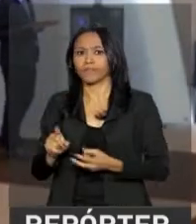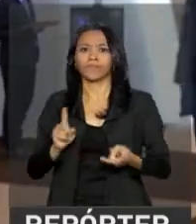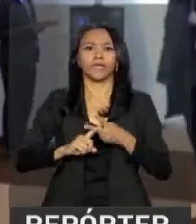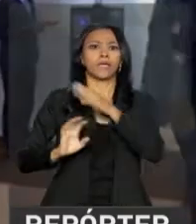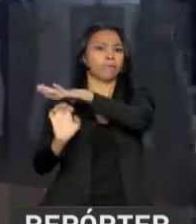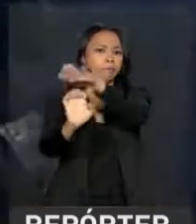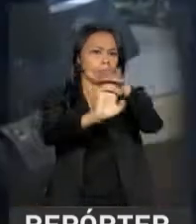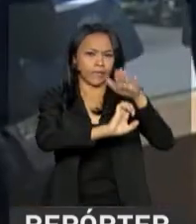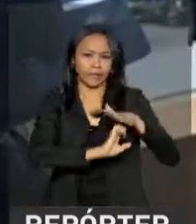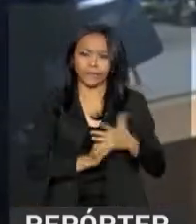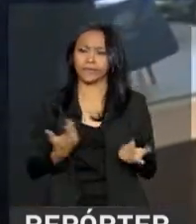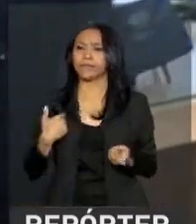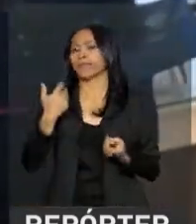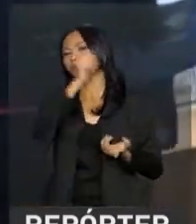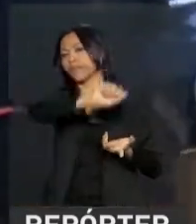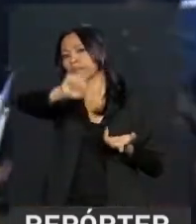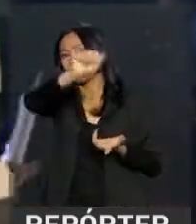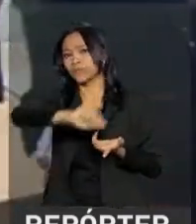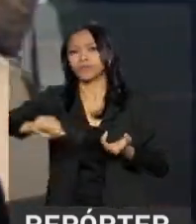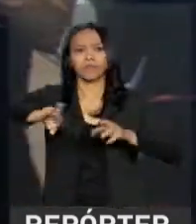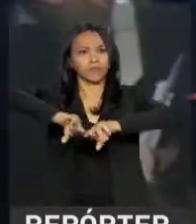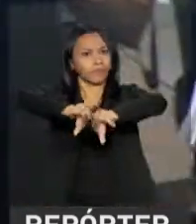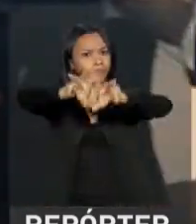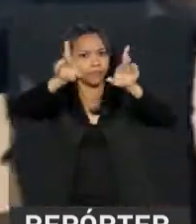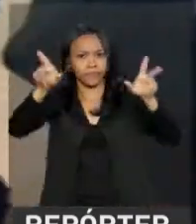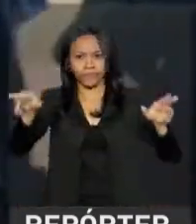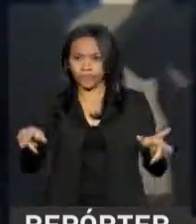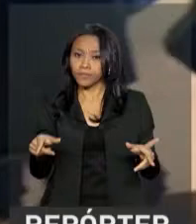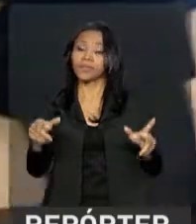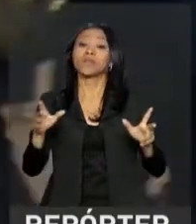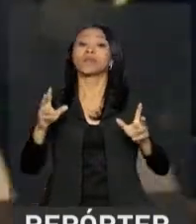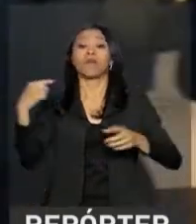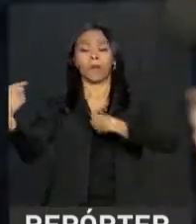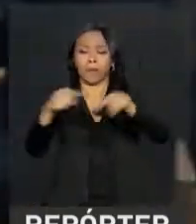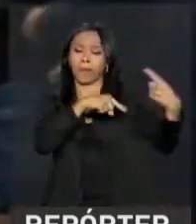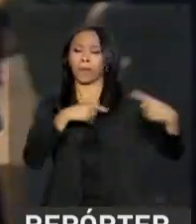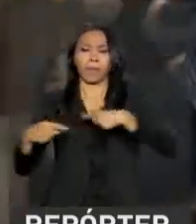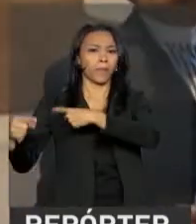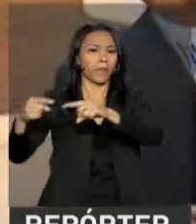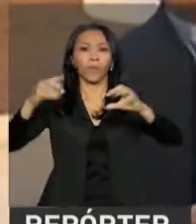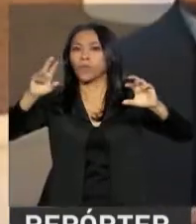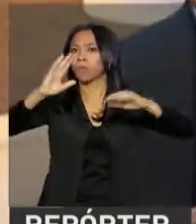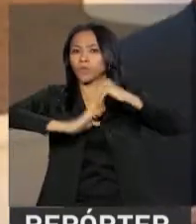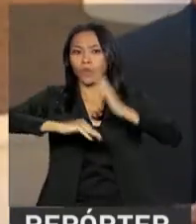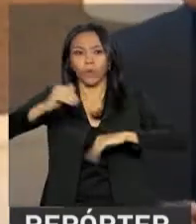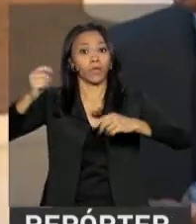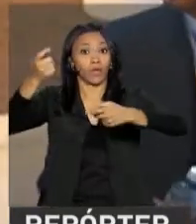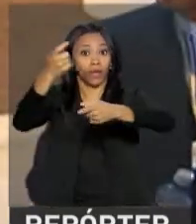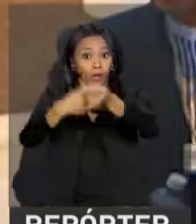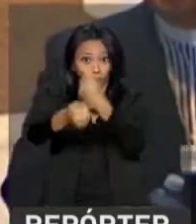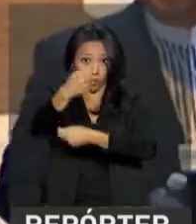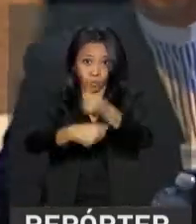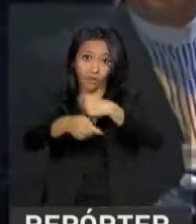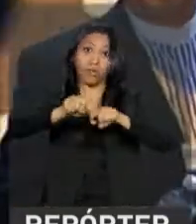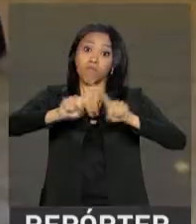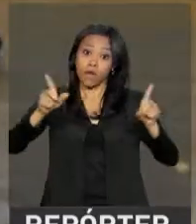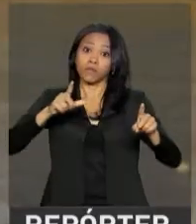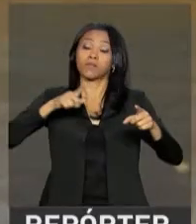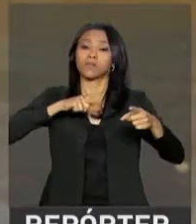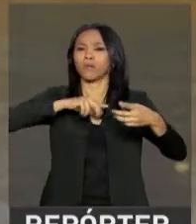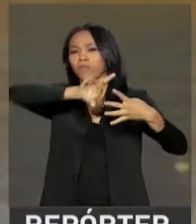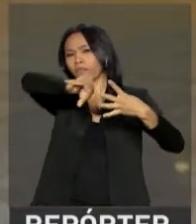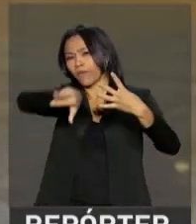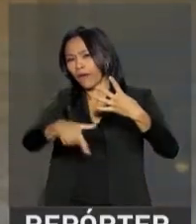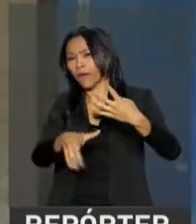membros de organizações internacionais e da sociedade civil debatem sobretudo economia mas temas de várias áreas como